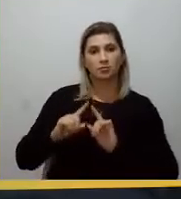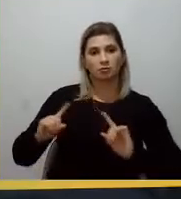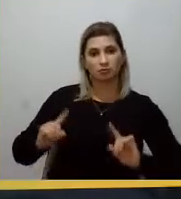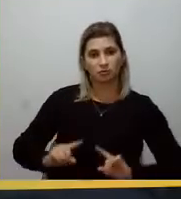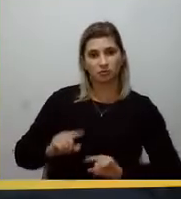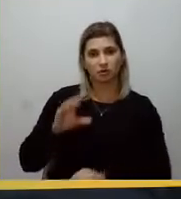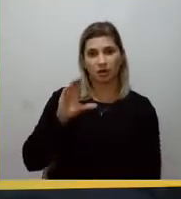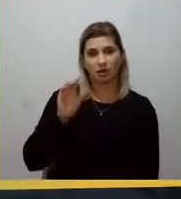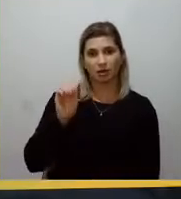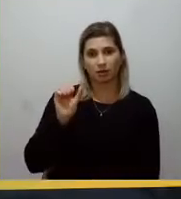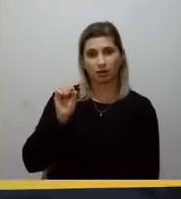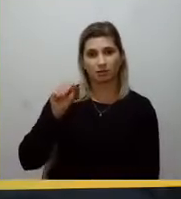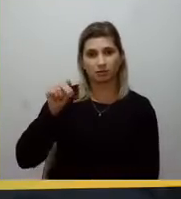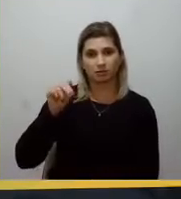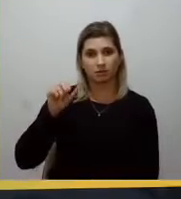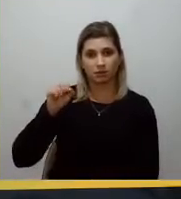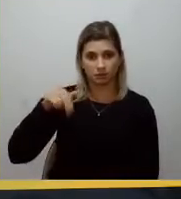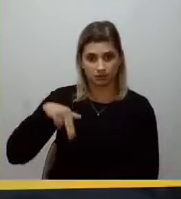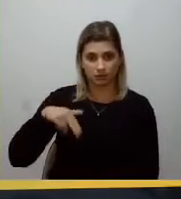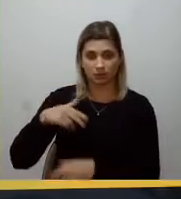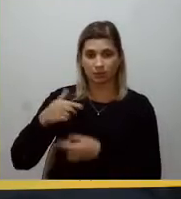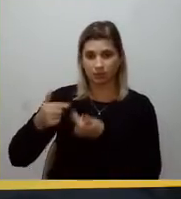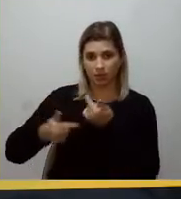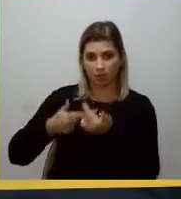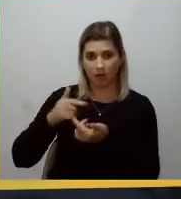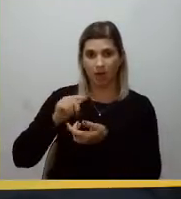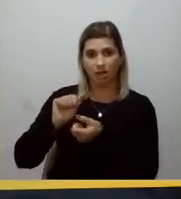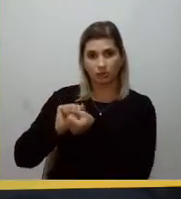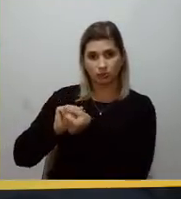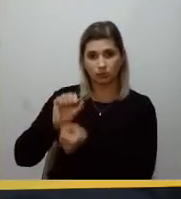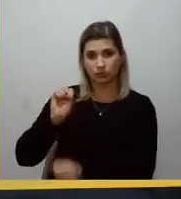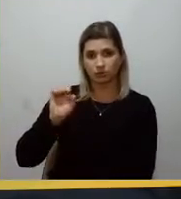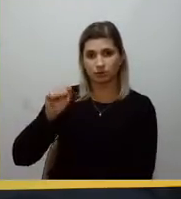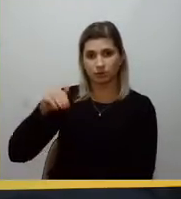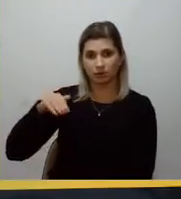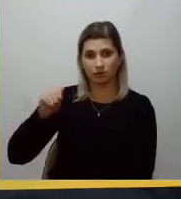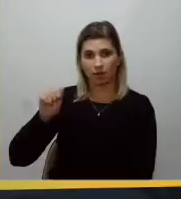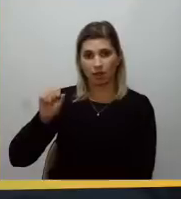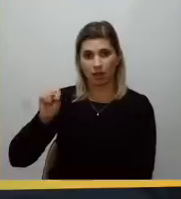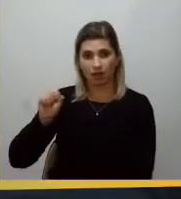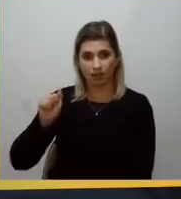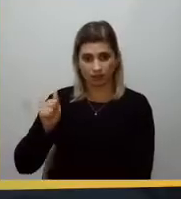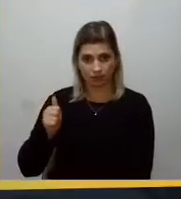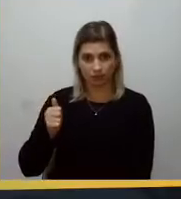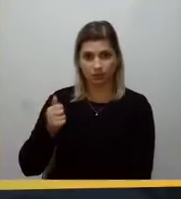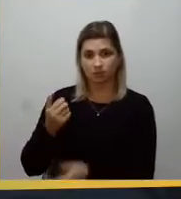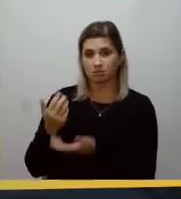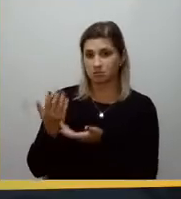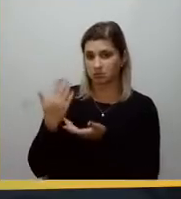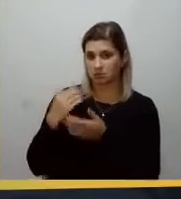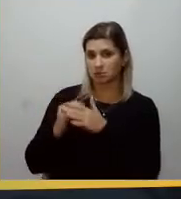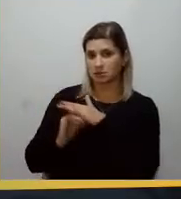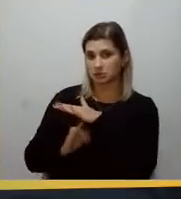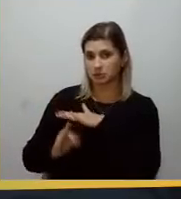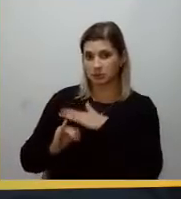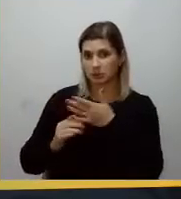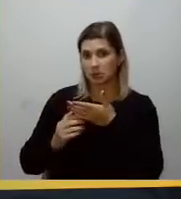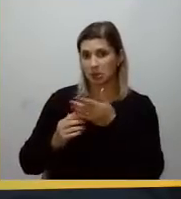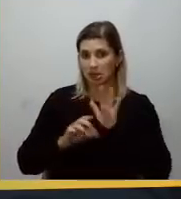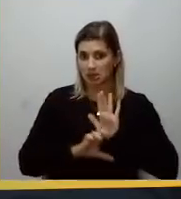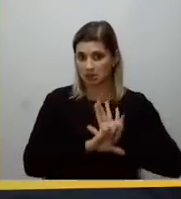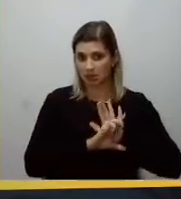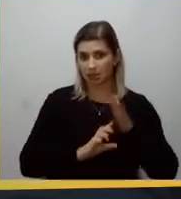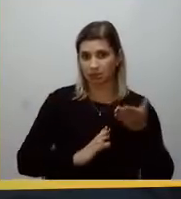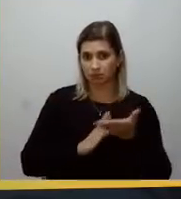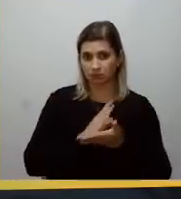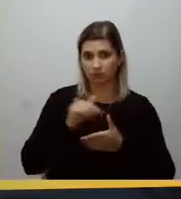veio trabalhar com o senhor na Semasa, quando o senhor institucionalizou ela através da lei que foi aprovada nesta